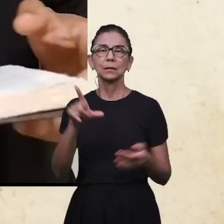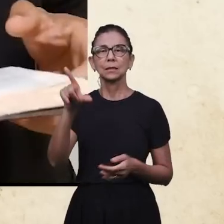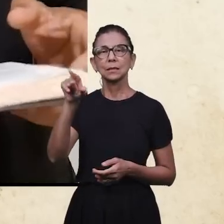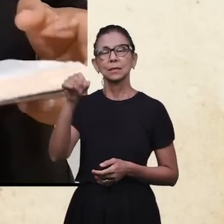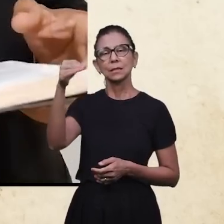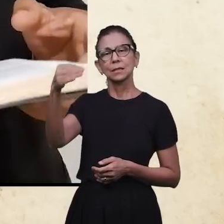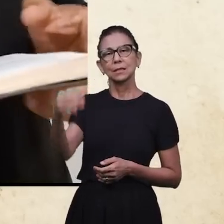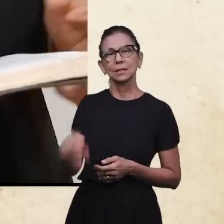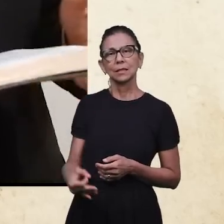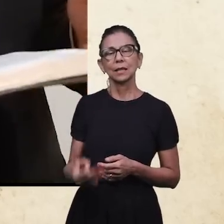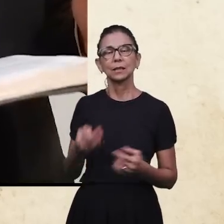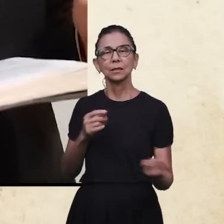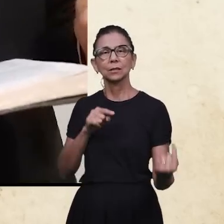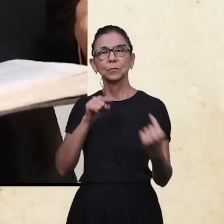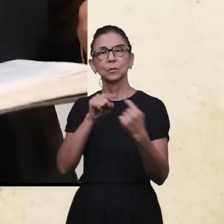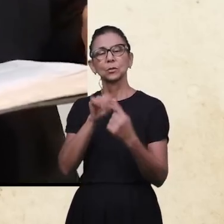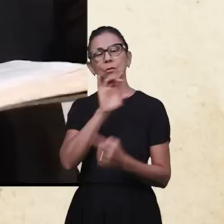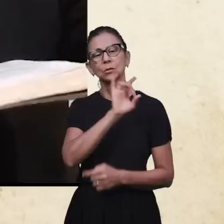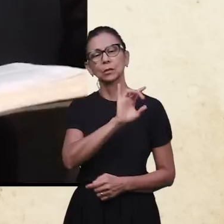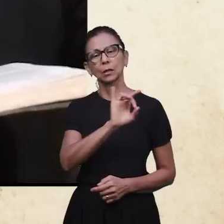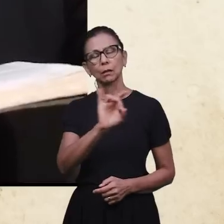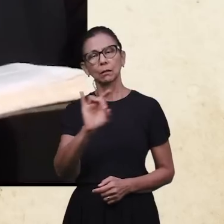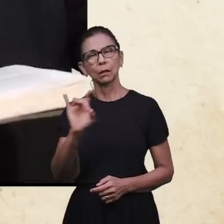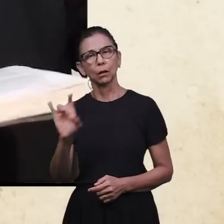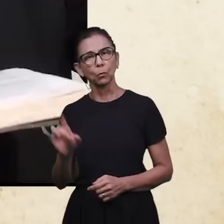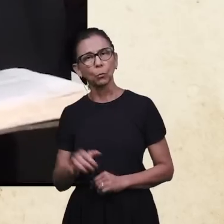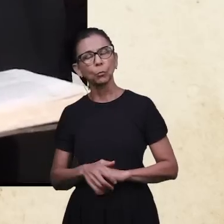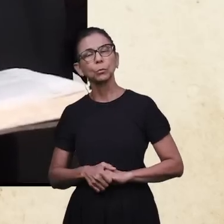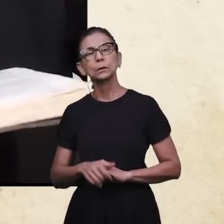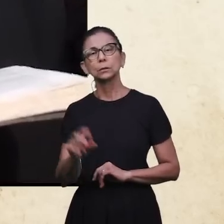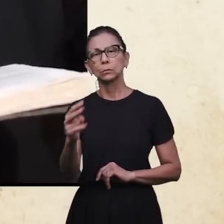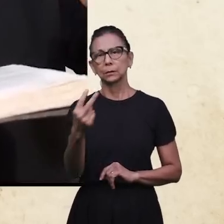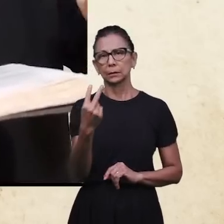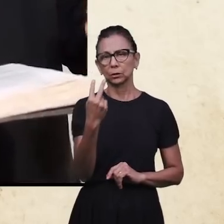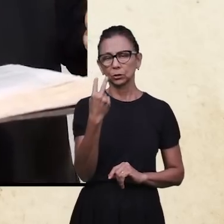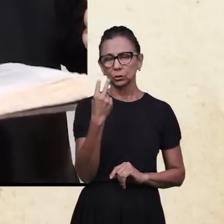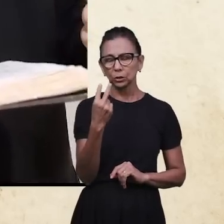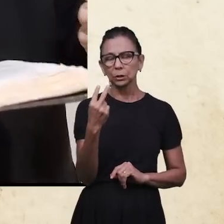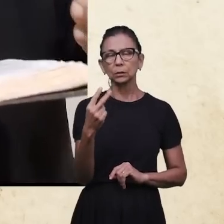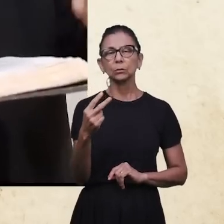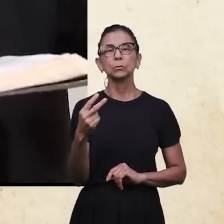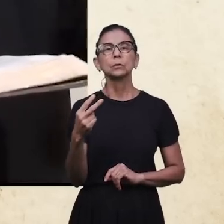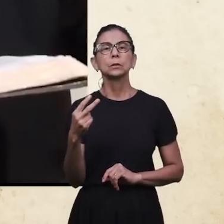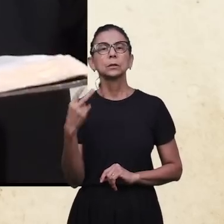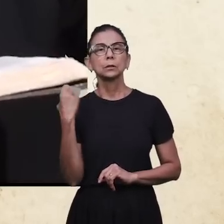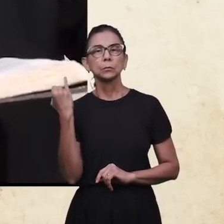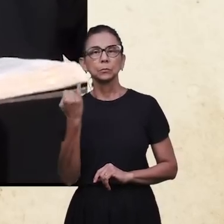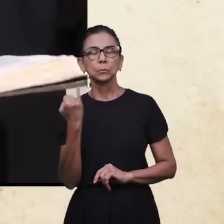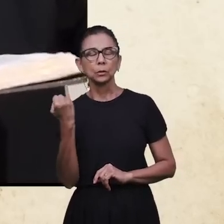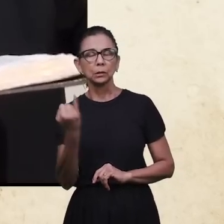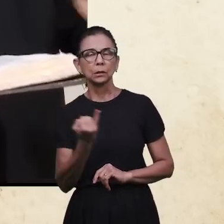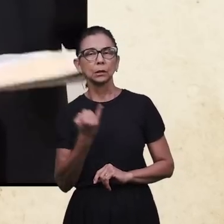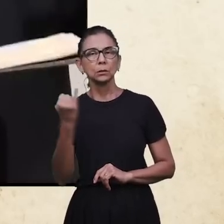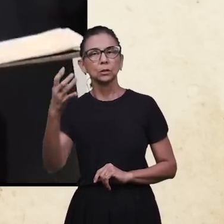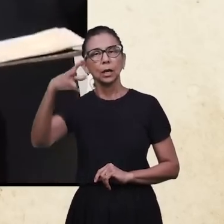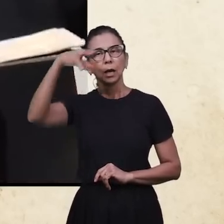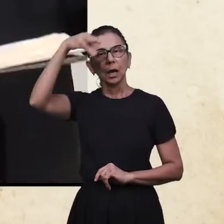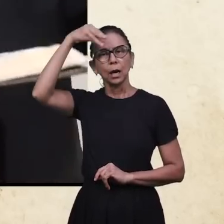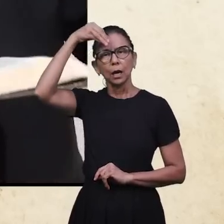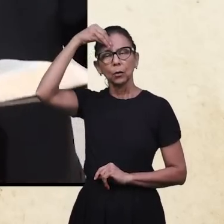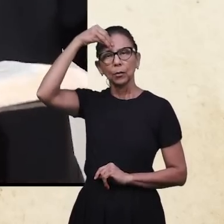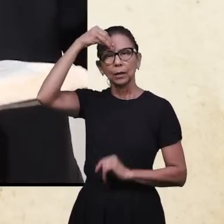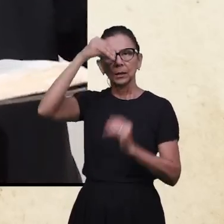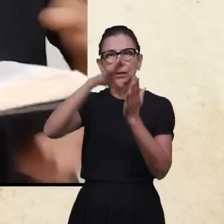e que este também seja o objetivo de cada um dos irmãos que estão ouvindo, em guardar,